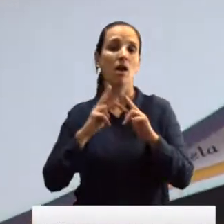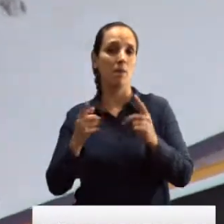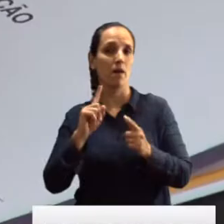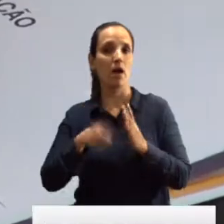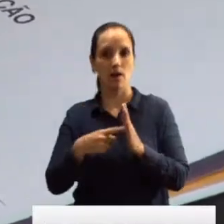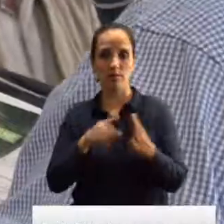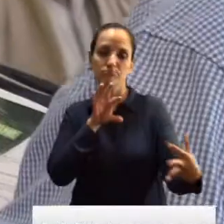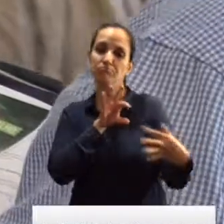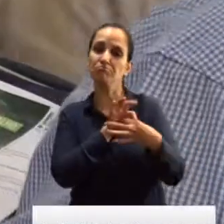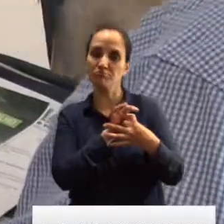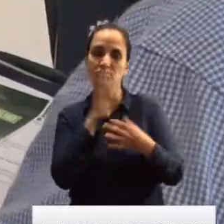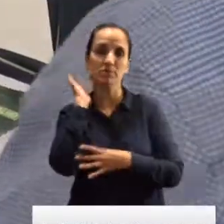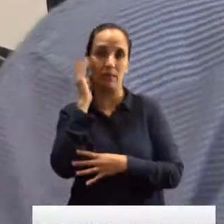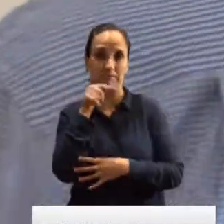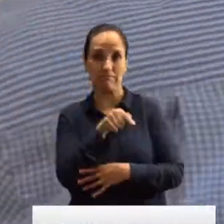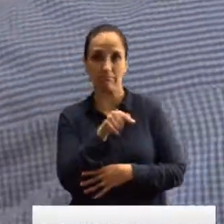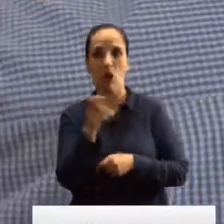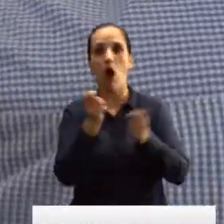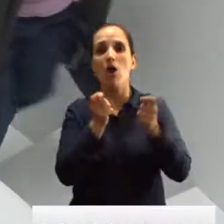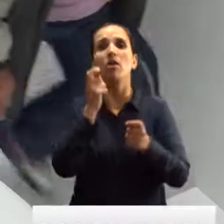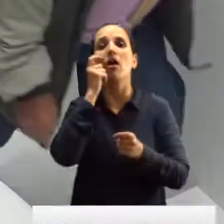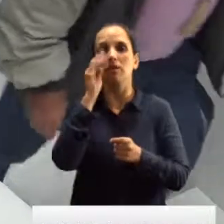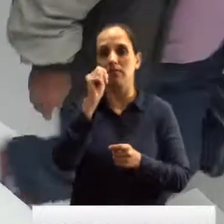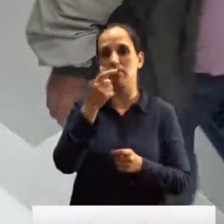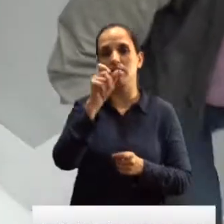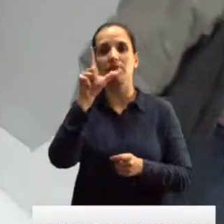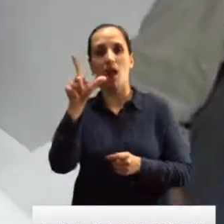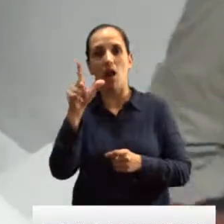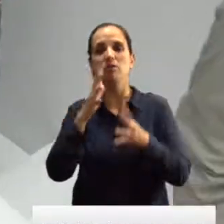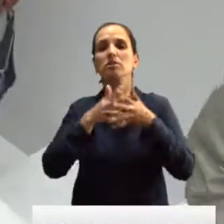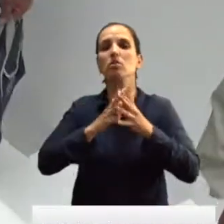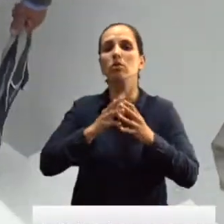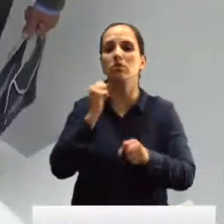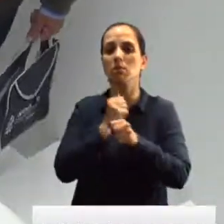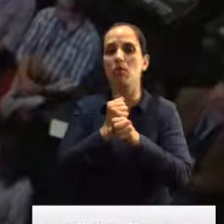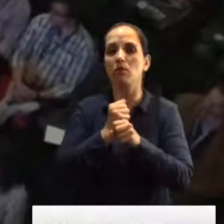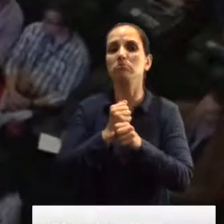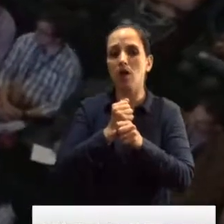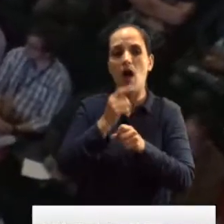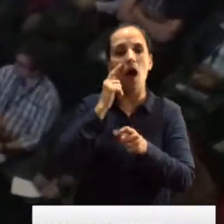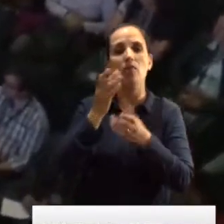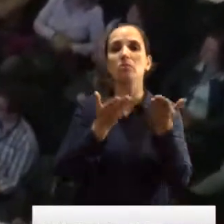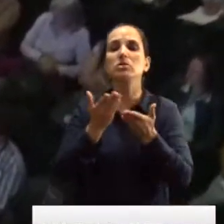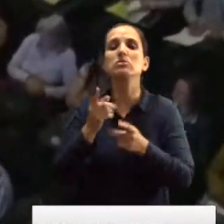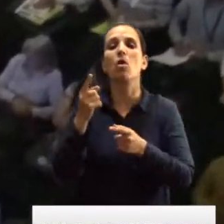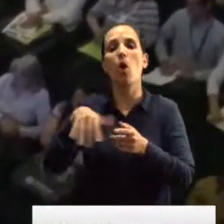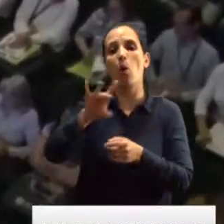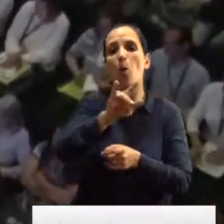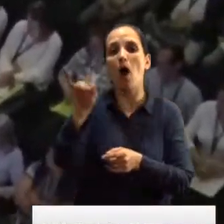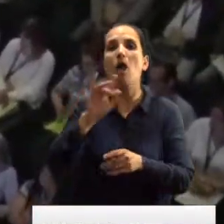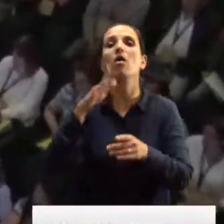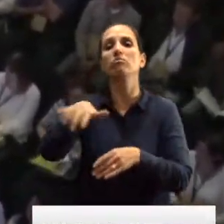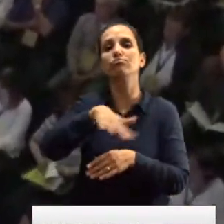Águeda foi parceiro deste seminário, organizado pelo STAL, Sindicato dos Trabalhadores da Administração Local, da Direção Regional de